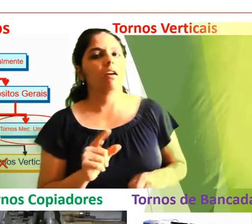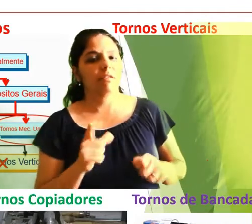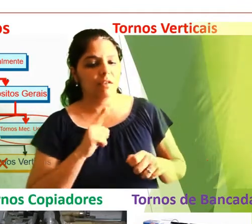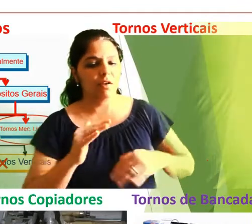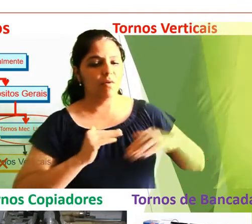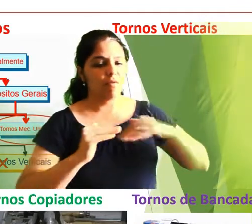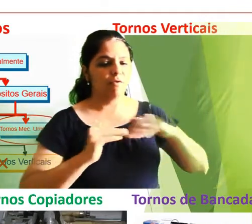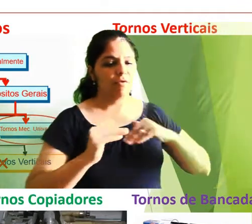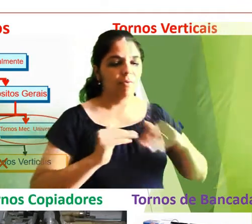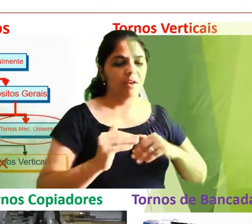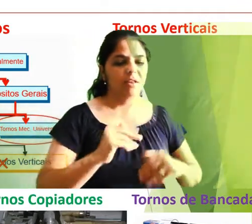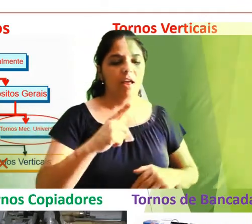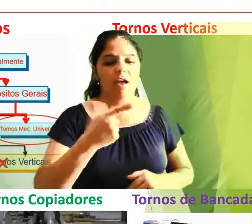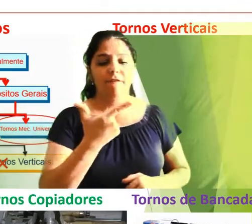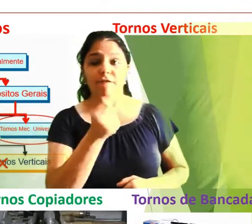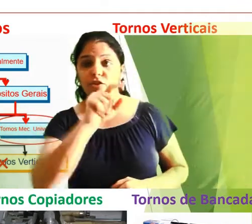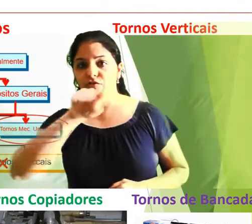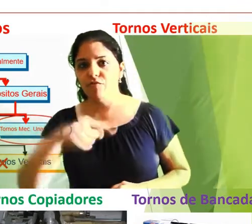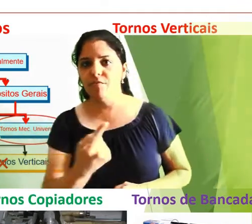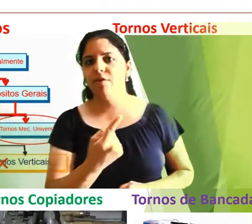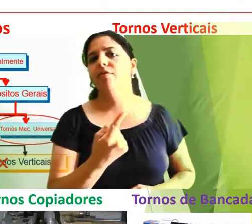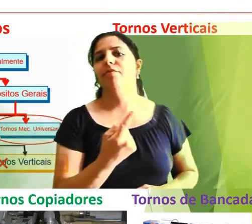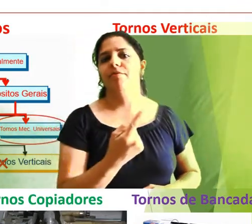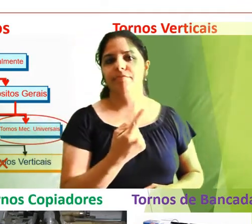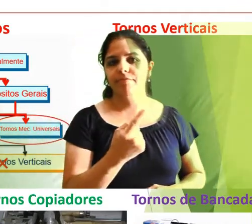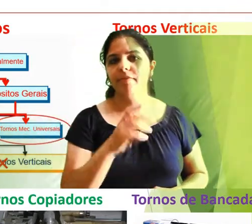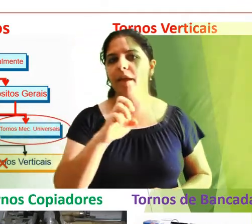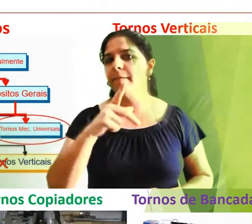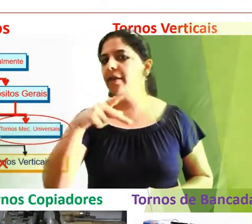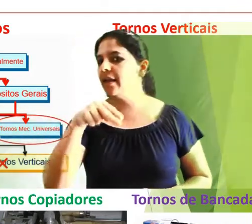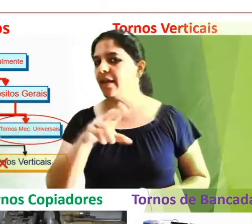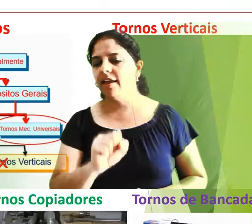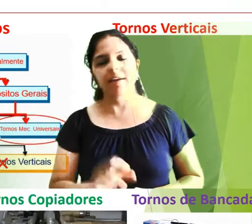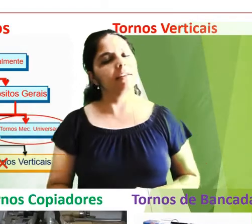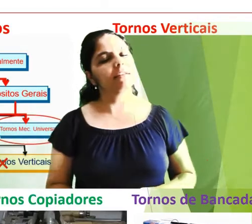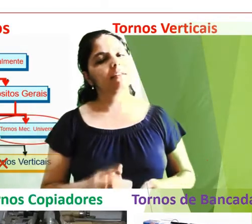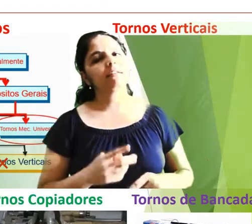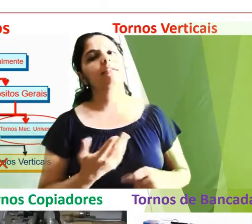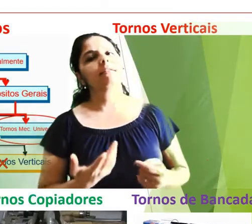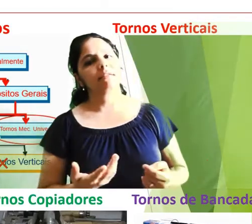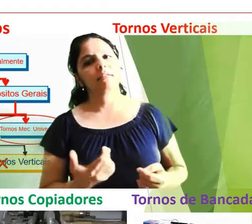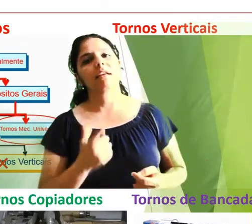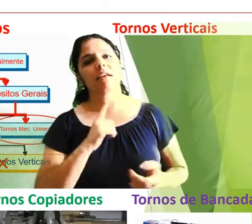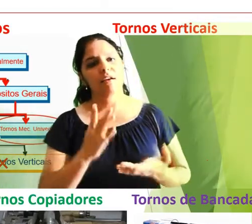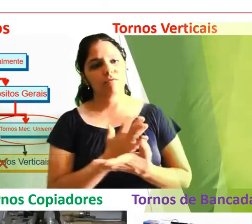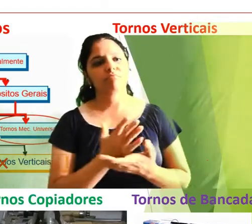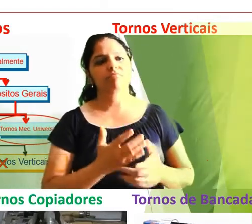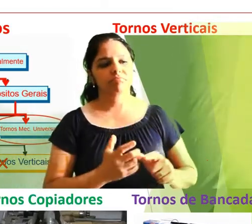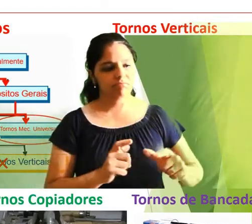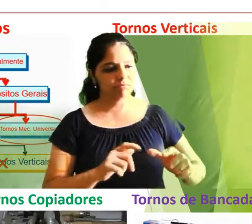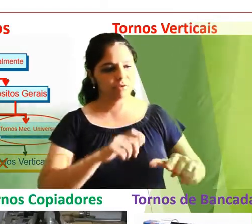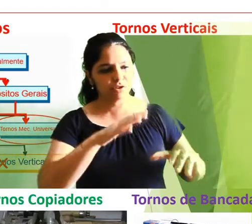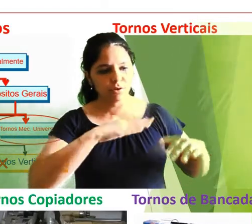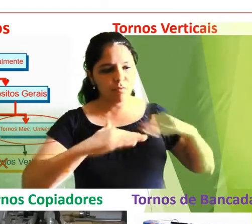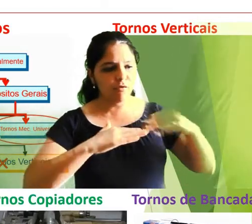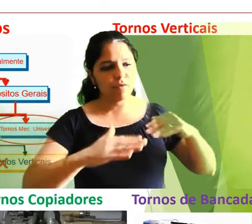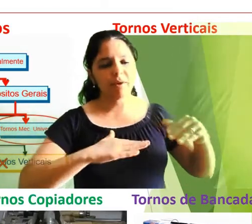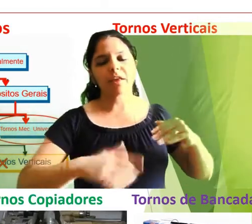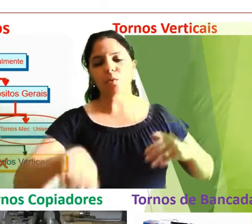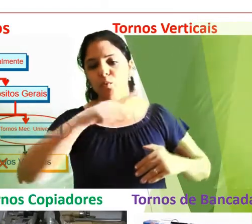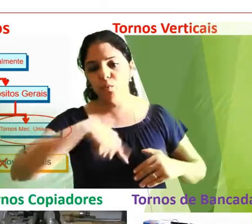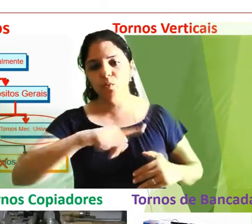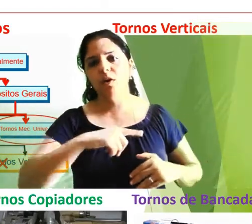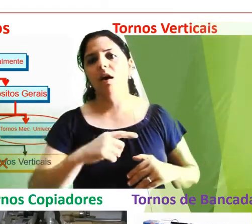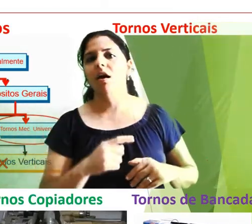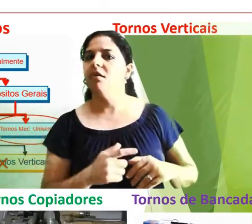consegue girar, por exemplo, a 20.000 RPMs, né? Tem tornos pequenos que eles giram muito, mas muito alto, tá? E tem outros que são mais simples com